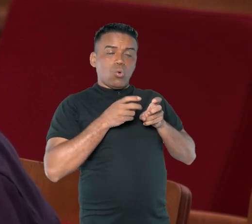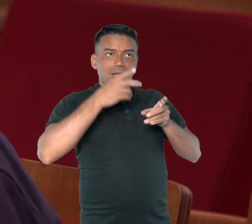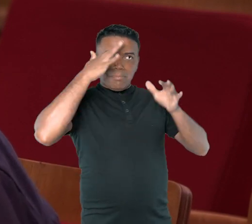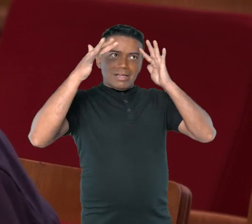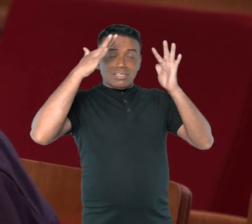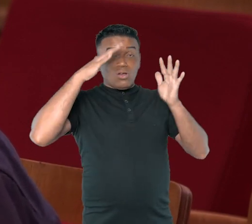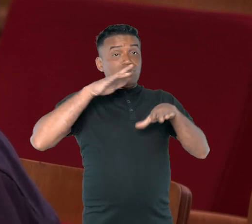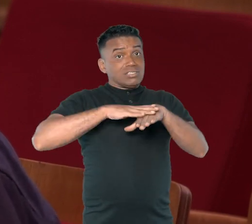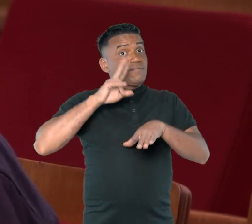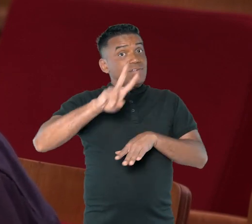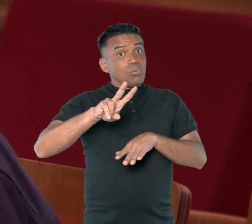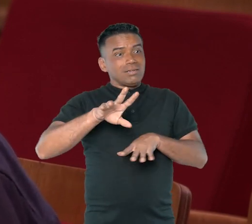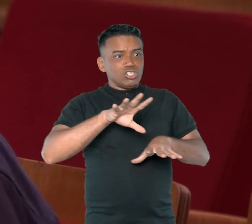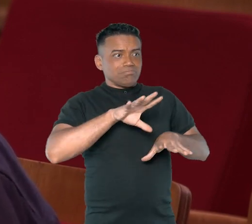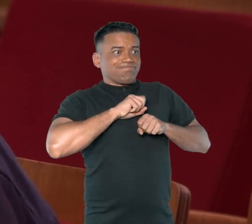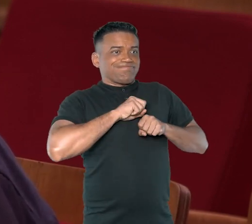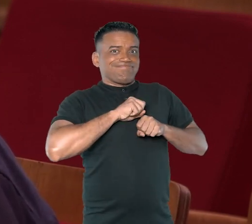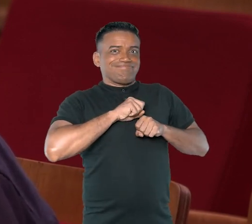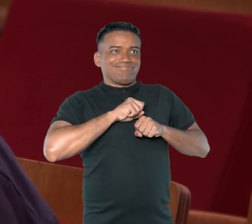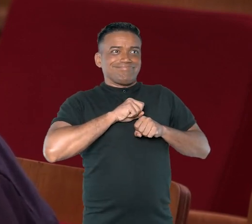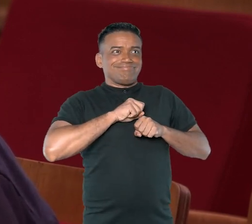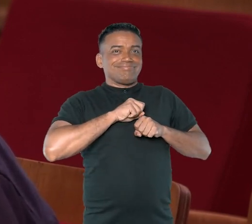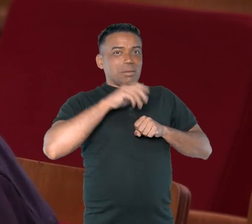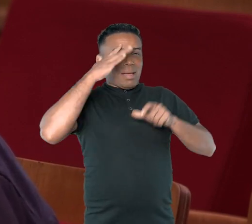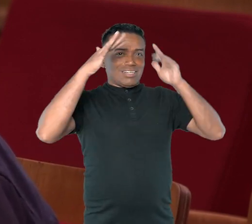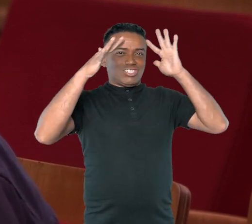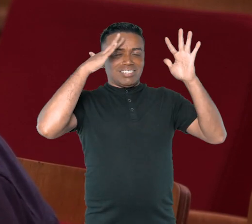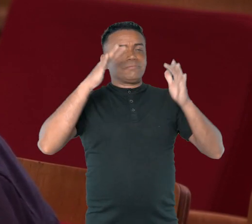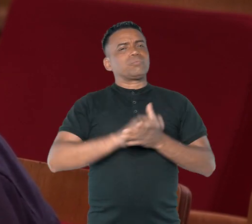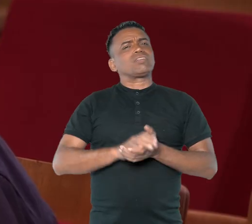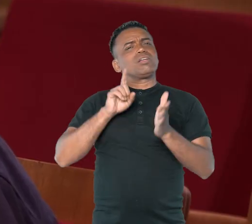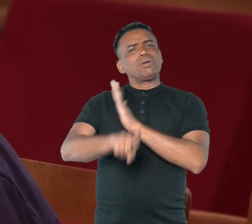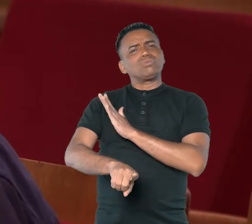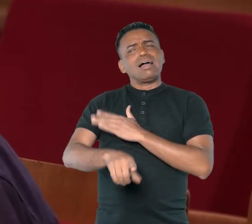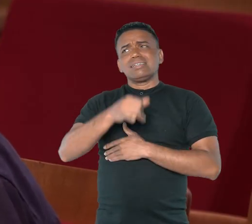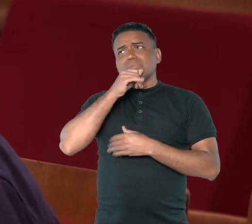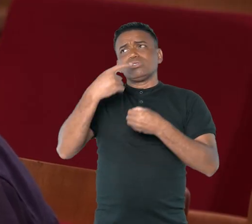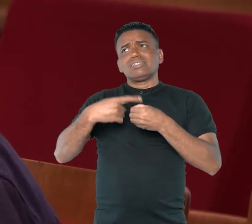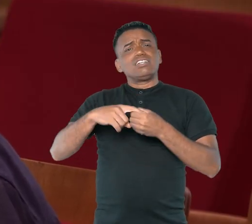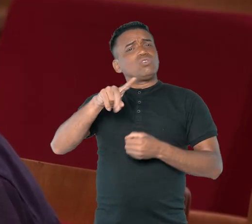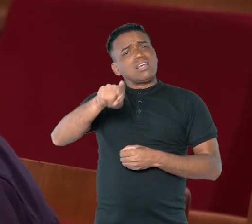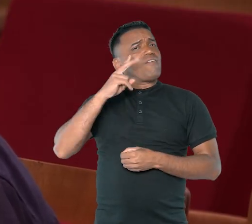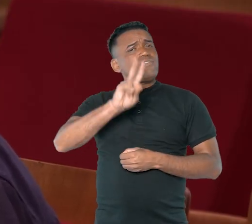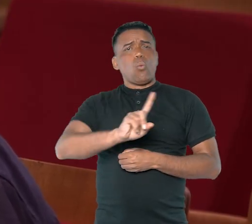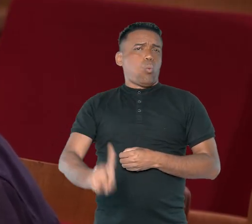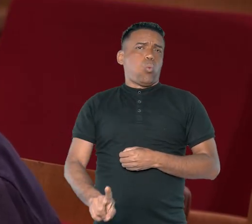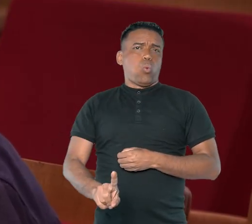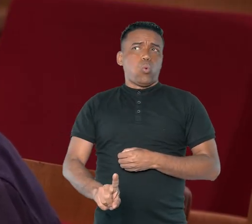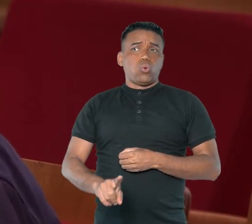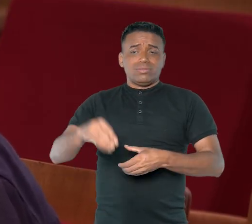seus olhos. Aí eu queria te perguntar agora sobre as cidades que você não viu, ou seja, as cidades que você viu